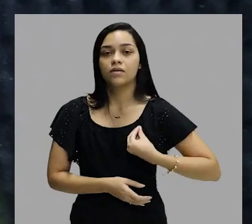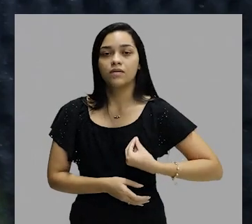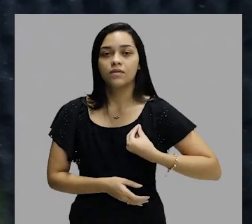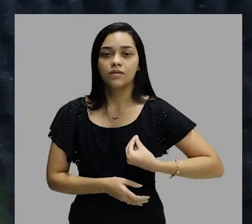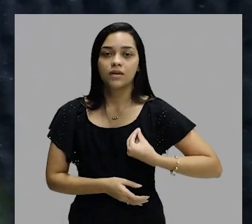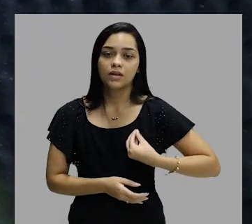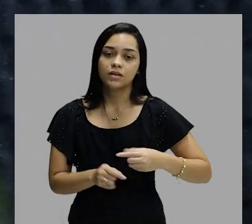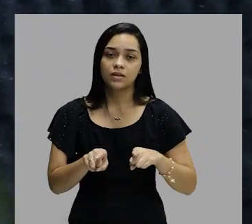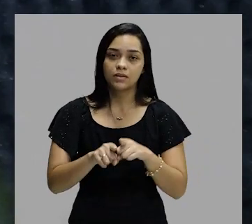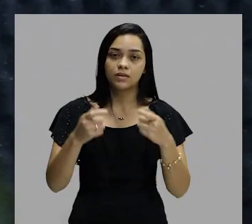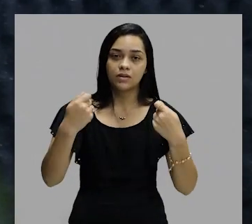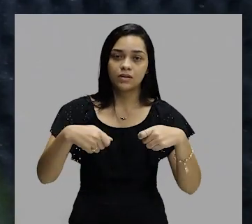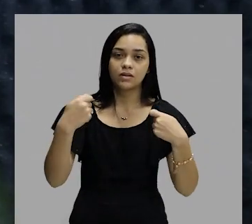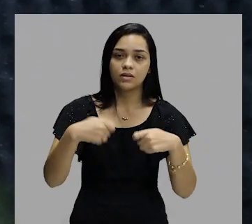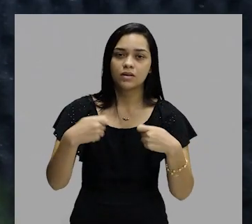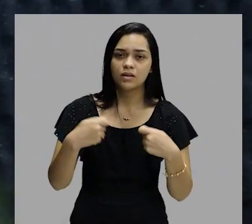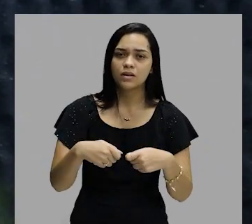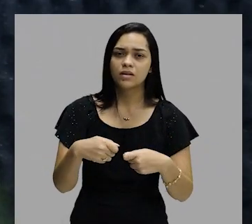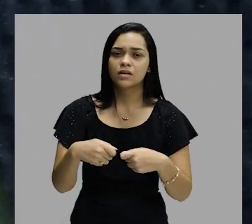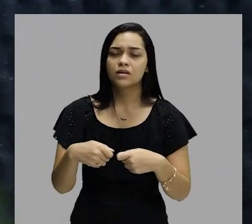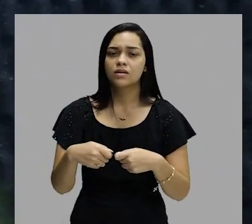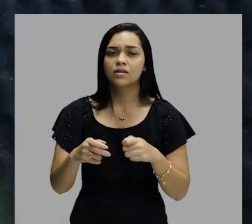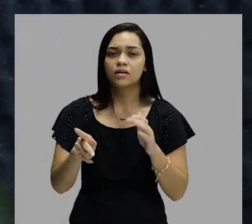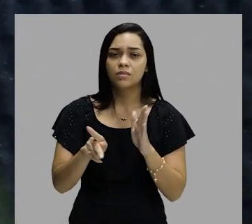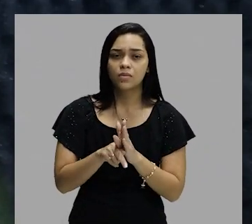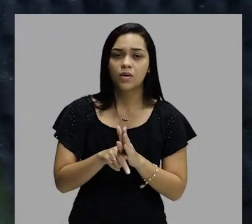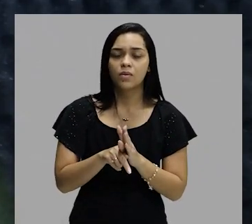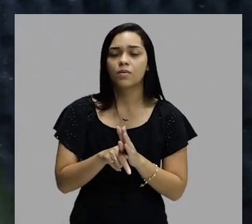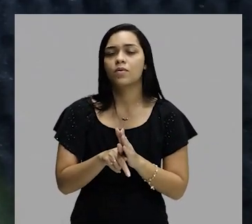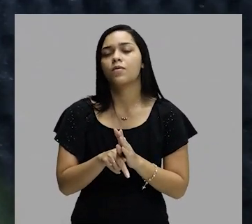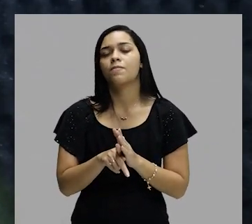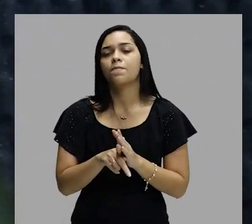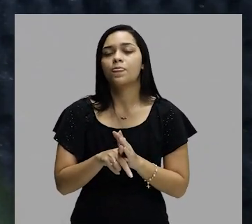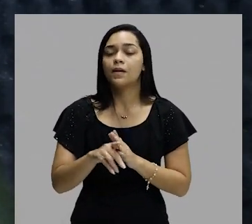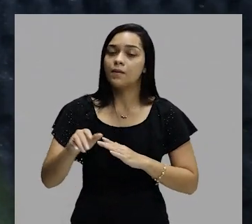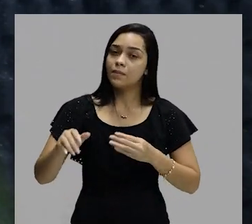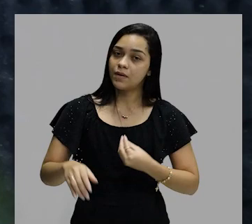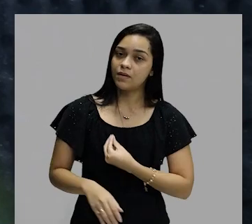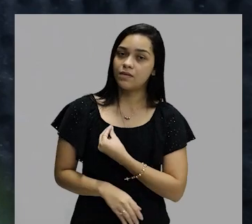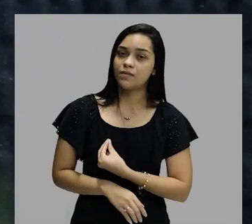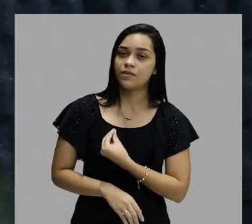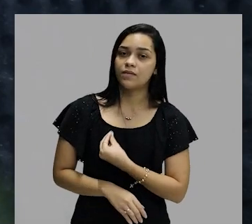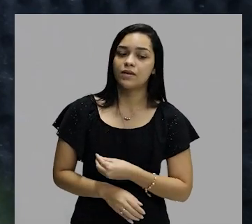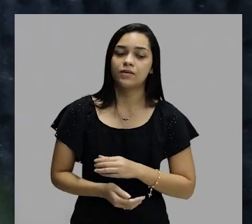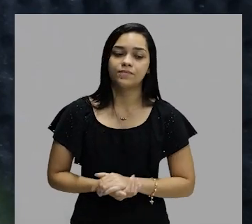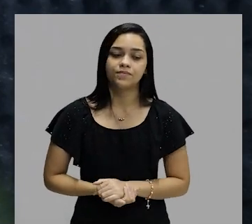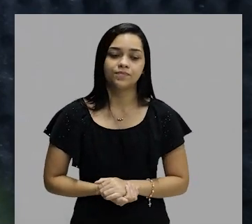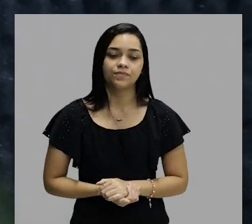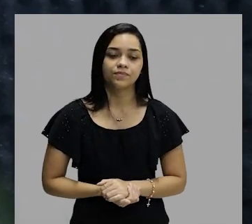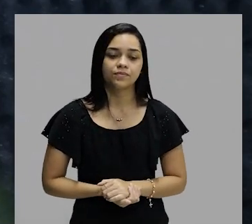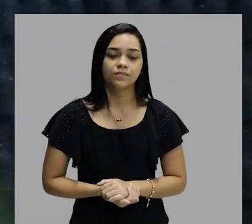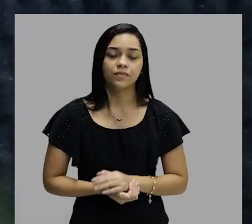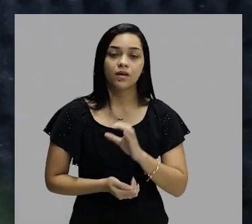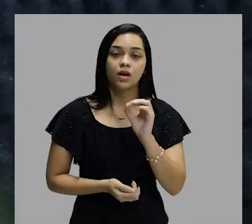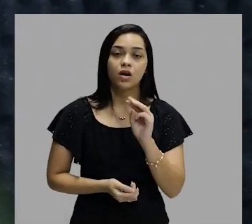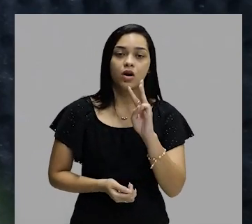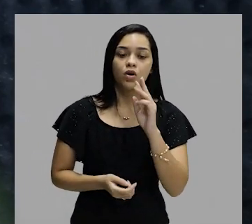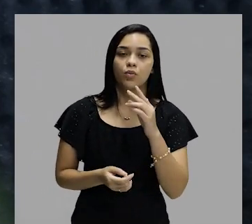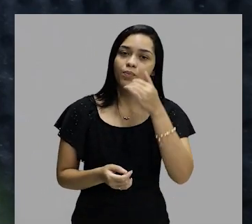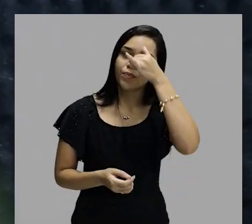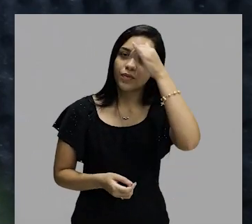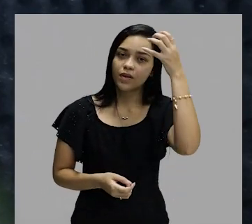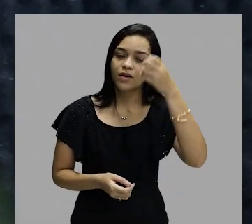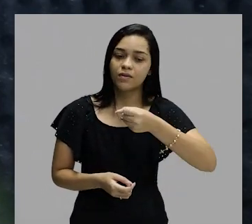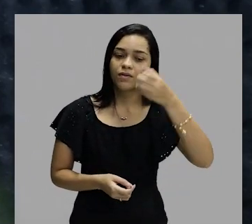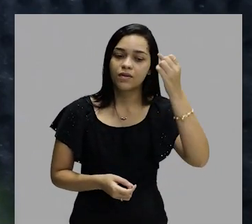das necessidades básicas, daquilo que as tribos precisavam para sobreviver. Cow, vaca.